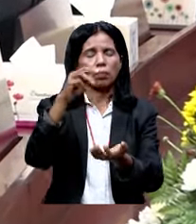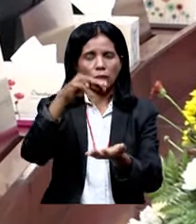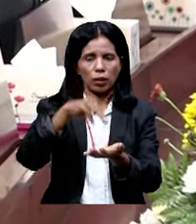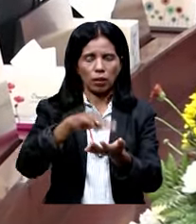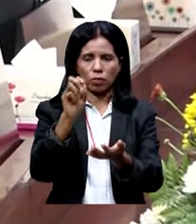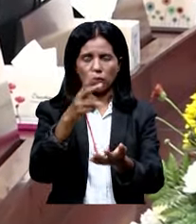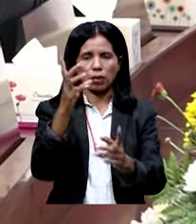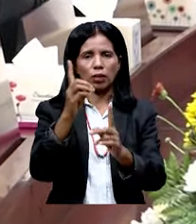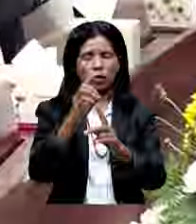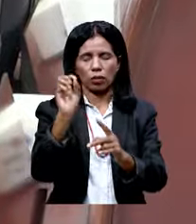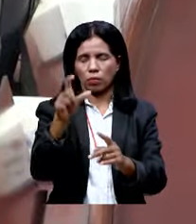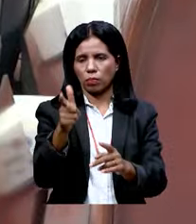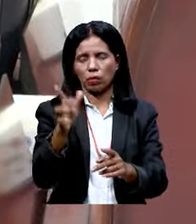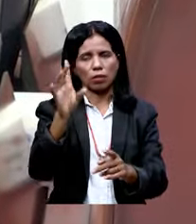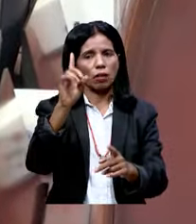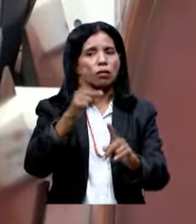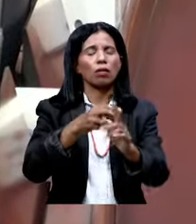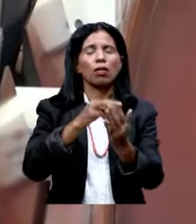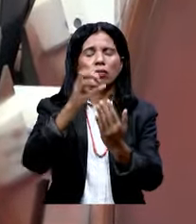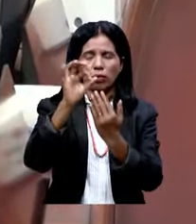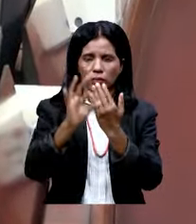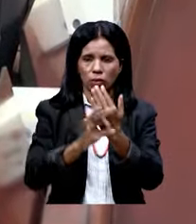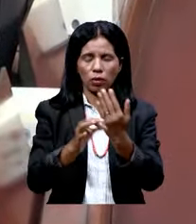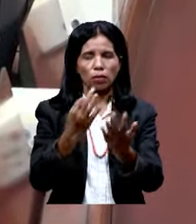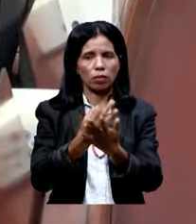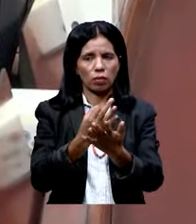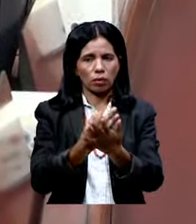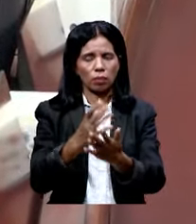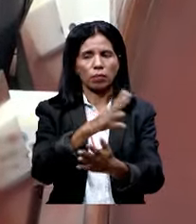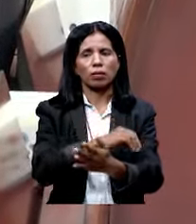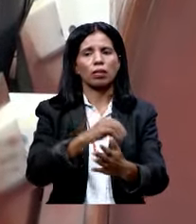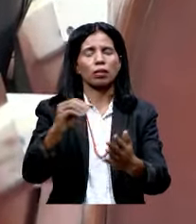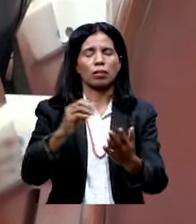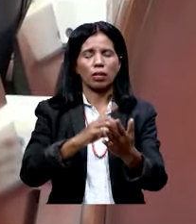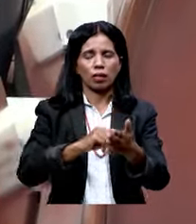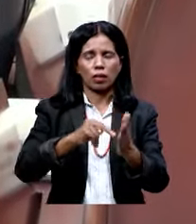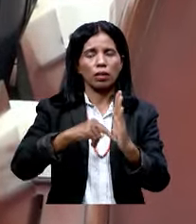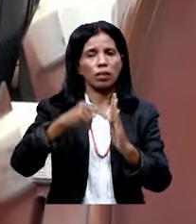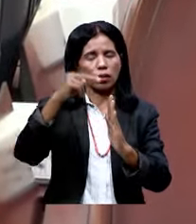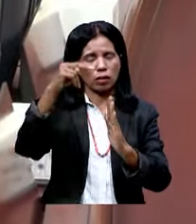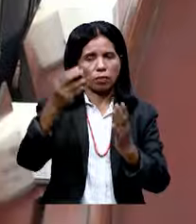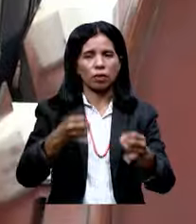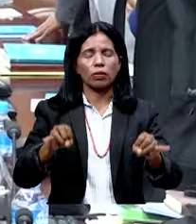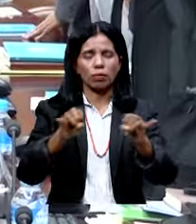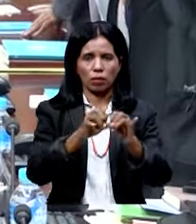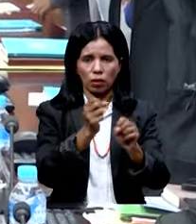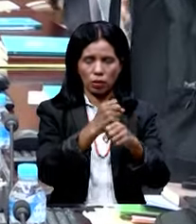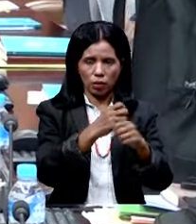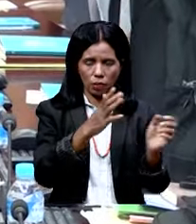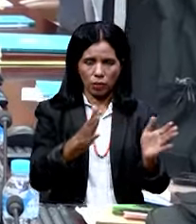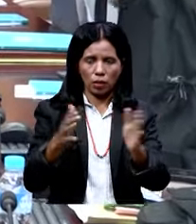ron rosen walu fulan fevereiro, foi na lais, husi fundo contingência, ba comissão alto nível institucional, ho di halo preparação ba